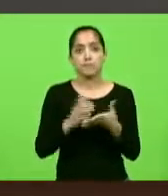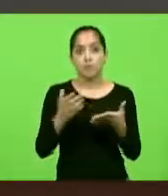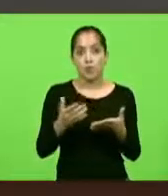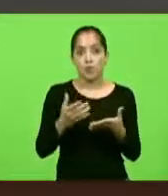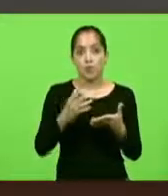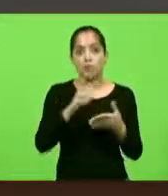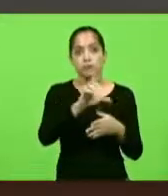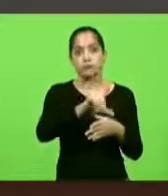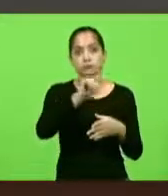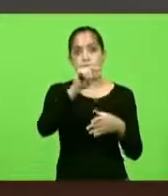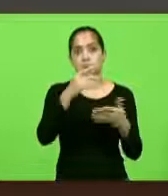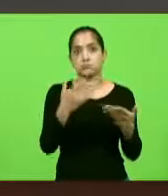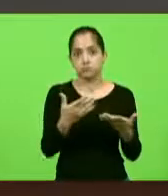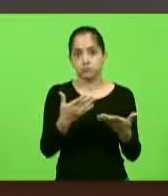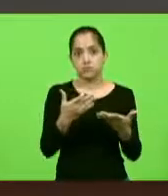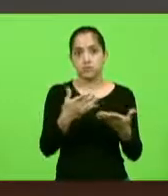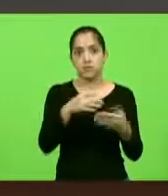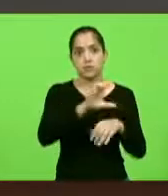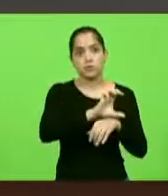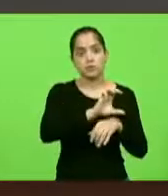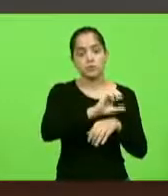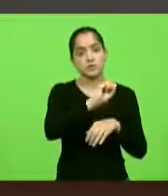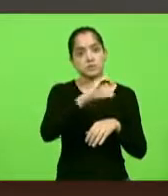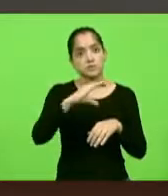privilegiada, como parece que o Estado está,